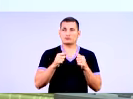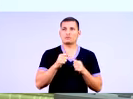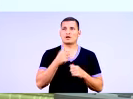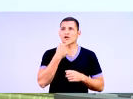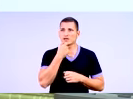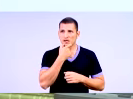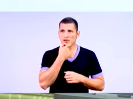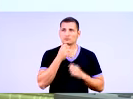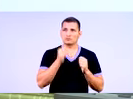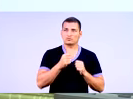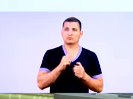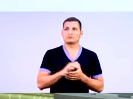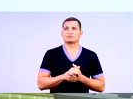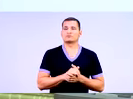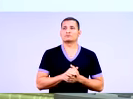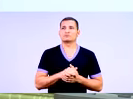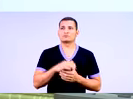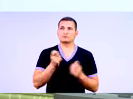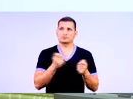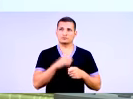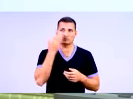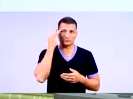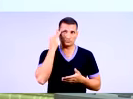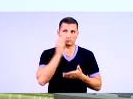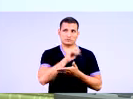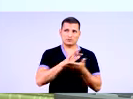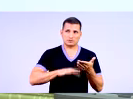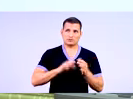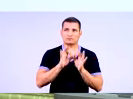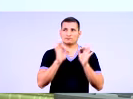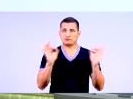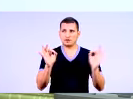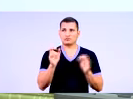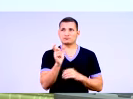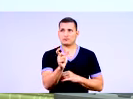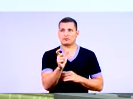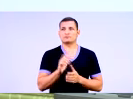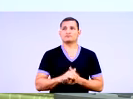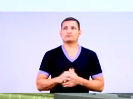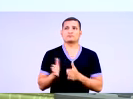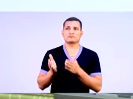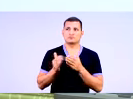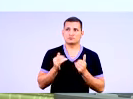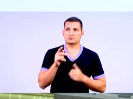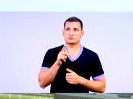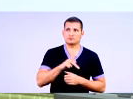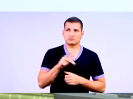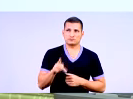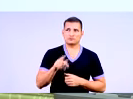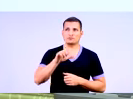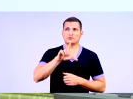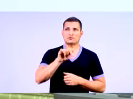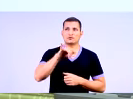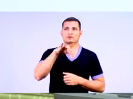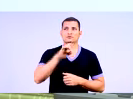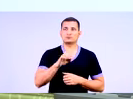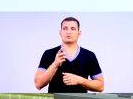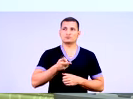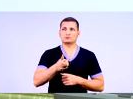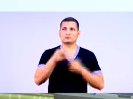entendimento de um texto, de uma frase, de uma sentença. Eu vou pedir agora para a Leide dar continuidade nessa explicação